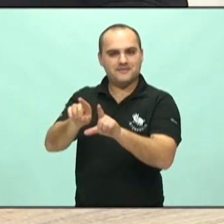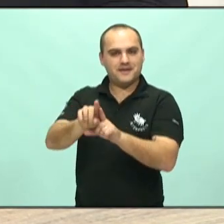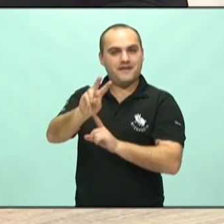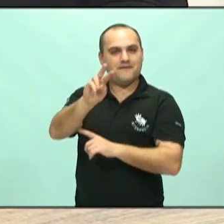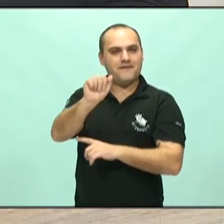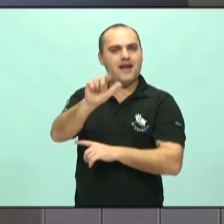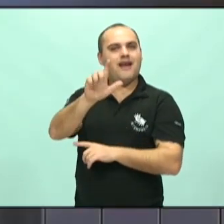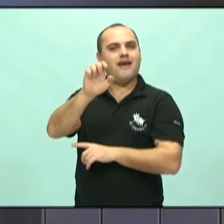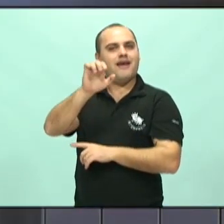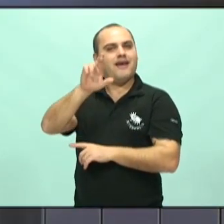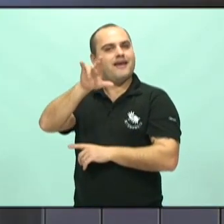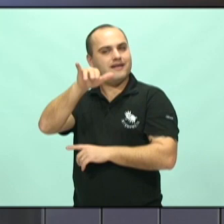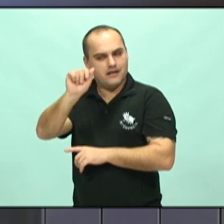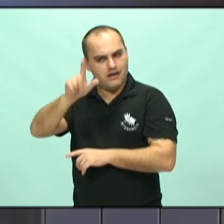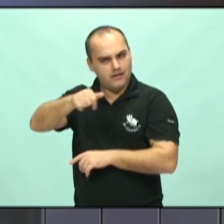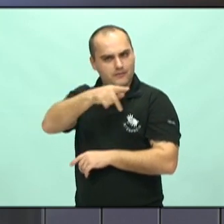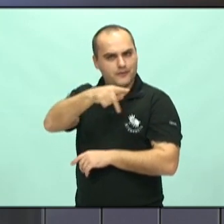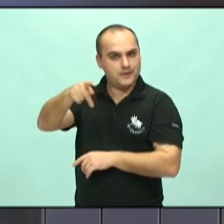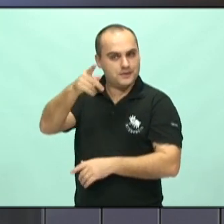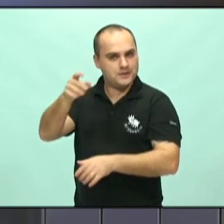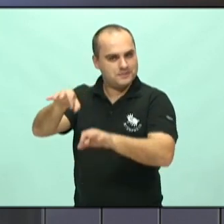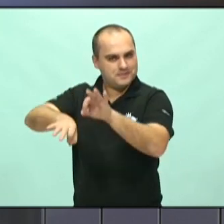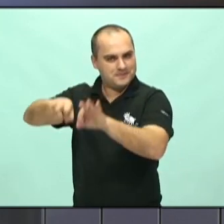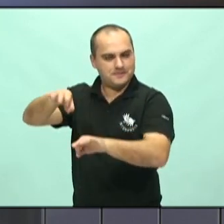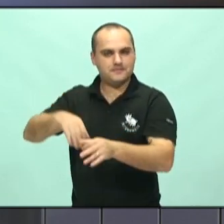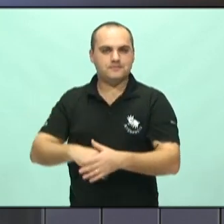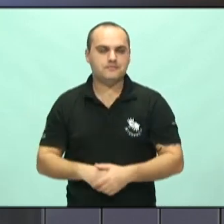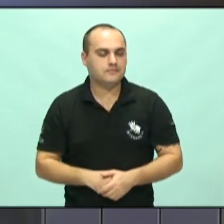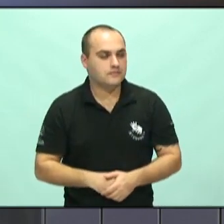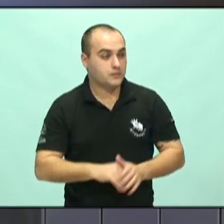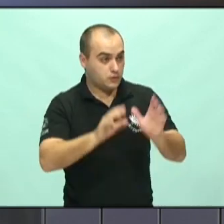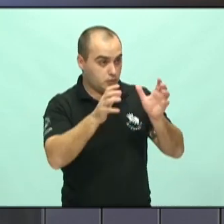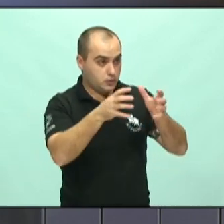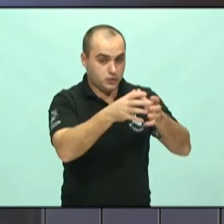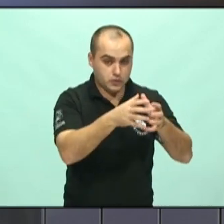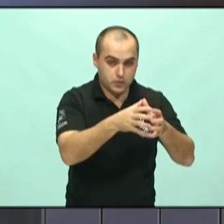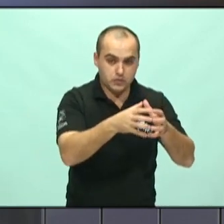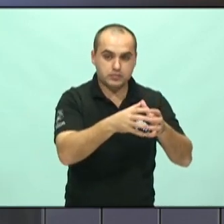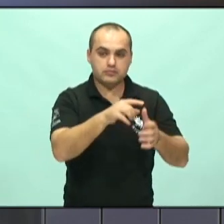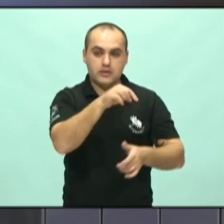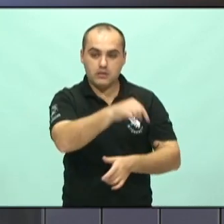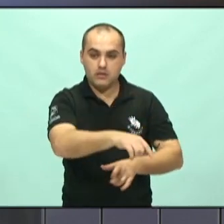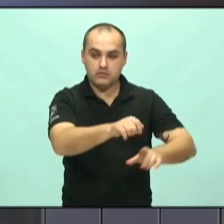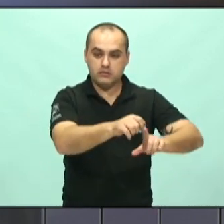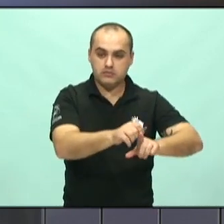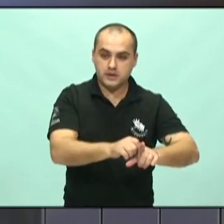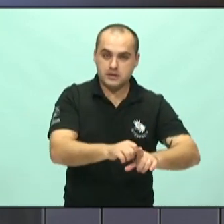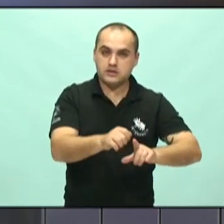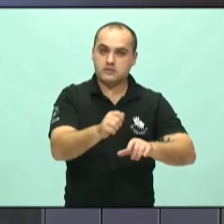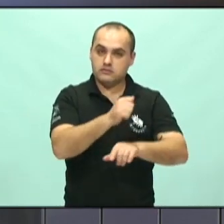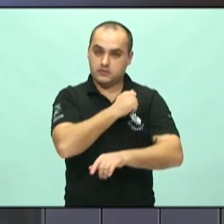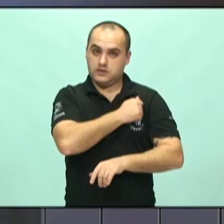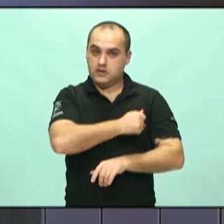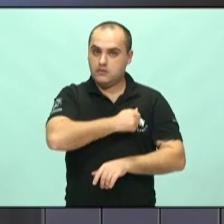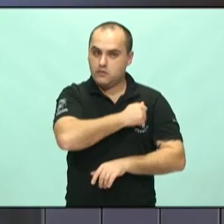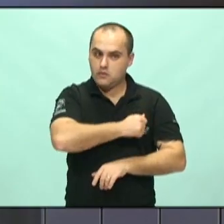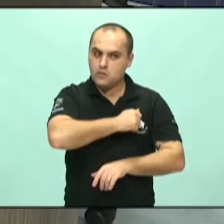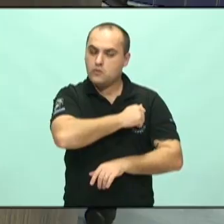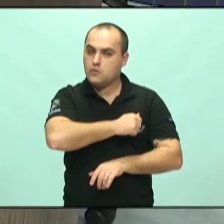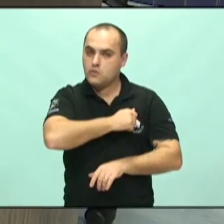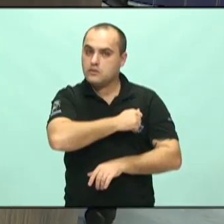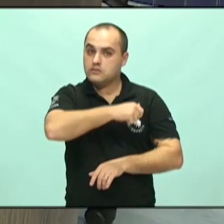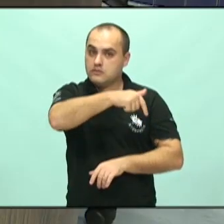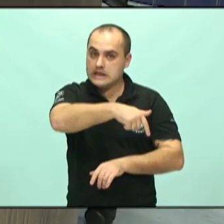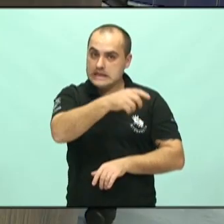e professora de teatro. O grupo Porto Cênico está comemorando, no mês de agosto, 15 anos já